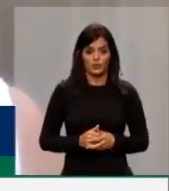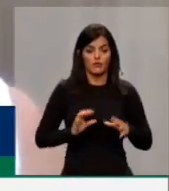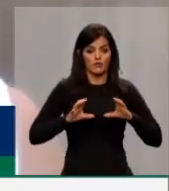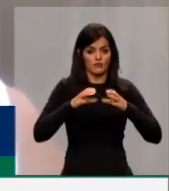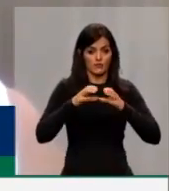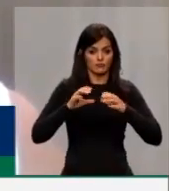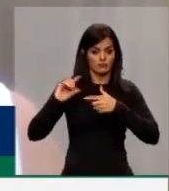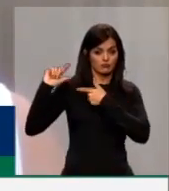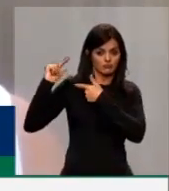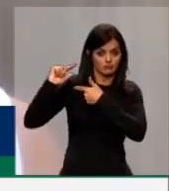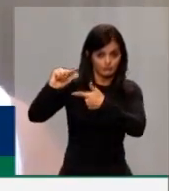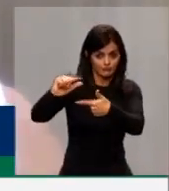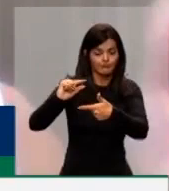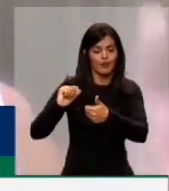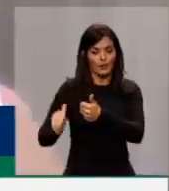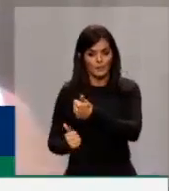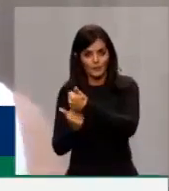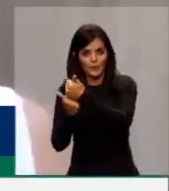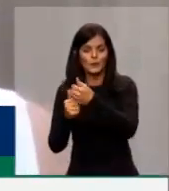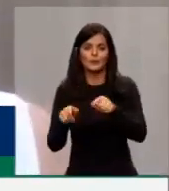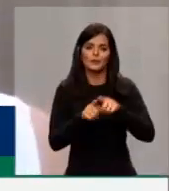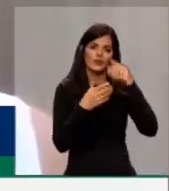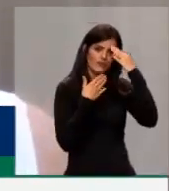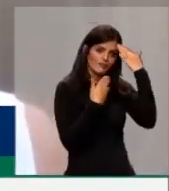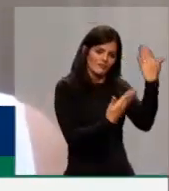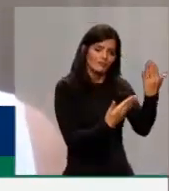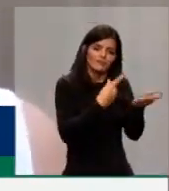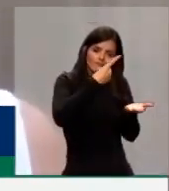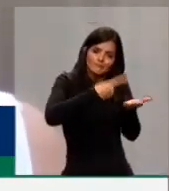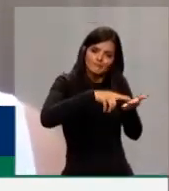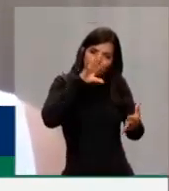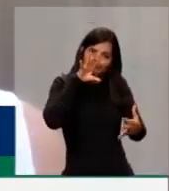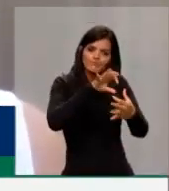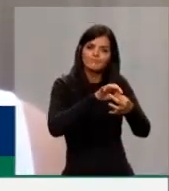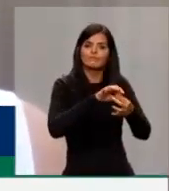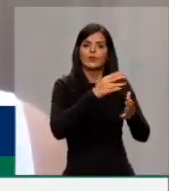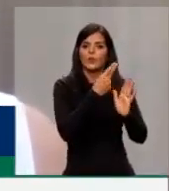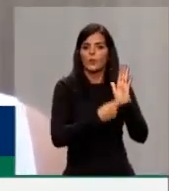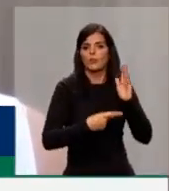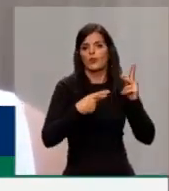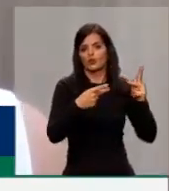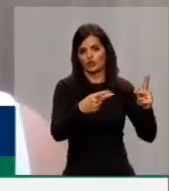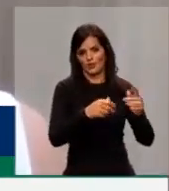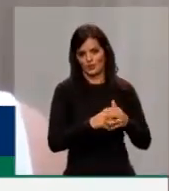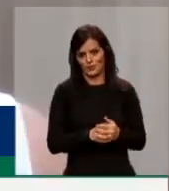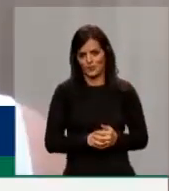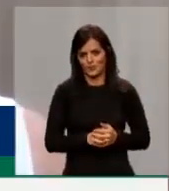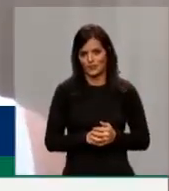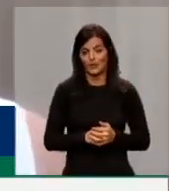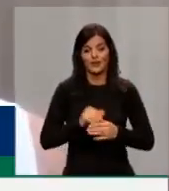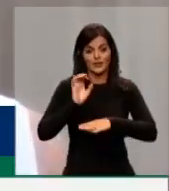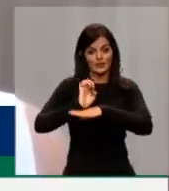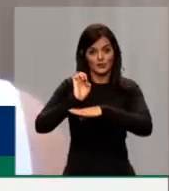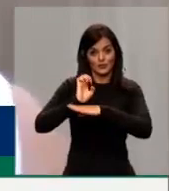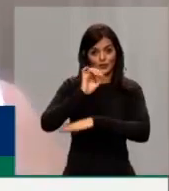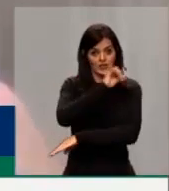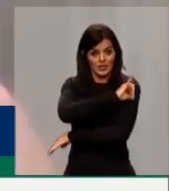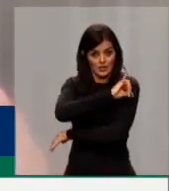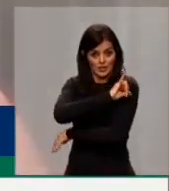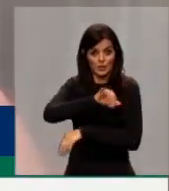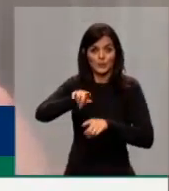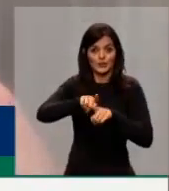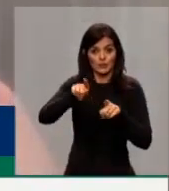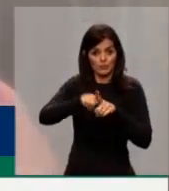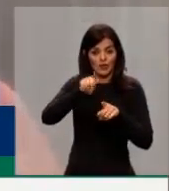Povos Tradicionais de Matriz Africana. Quero agradecer pelo compromisso com esse projeto político no Rio de Janeiro e no país. E